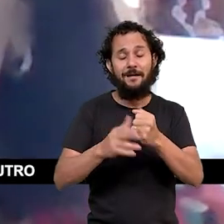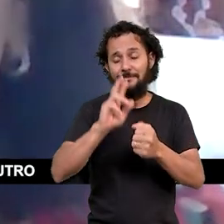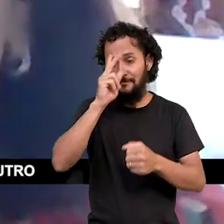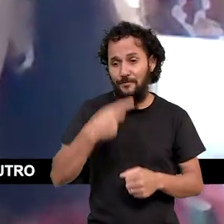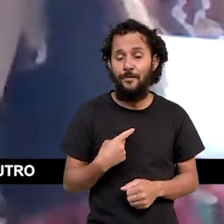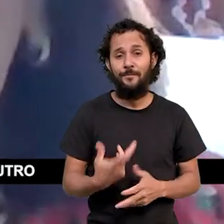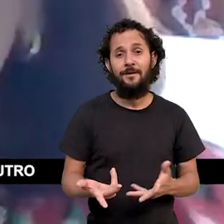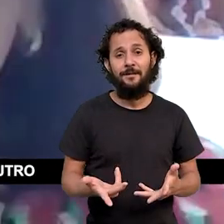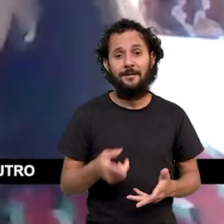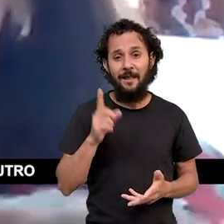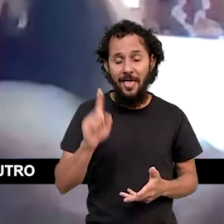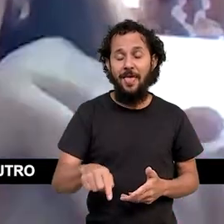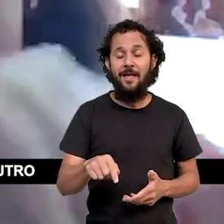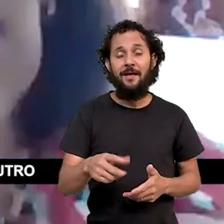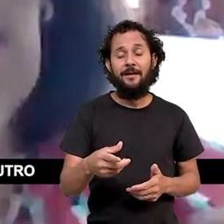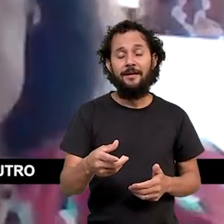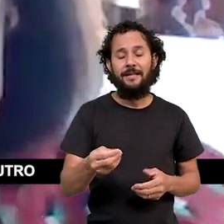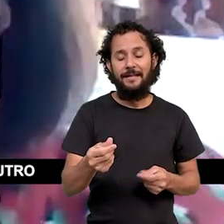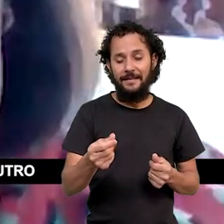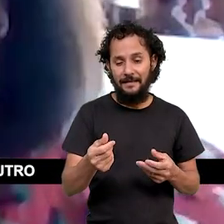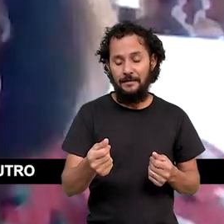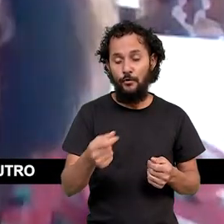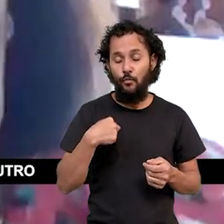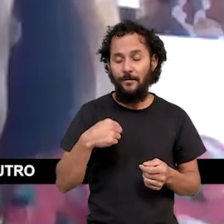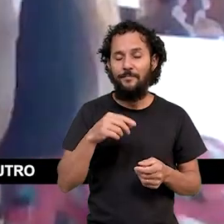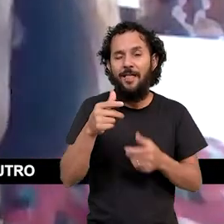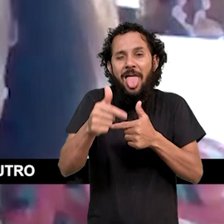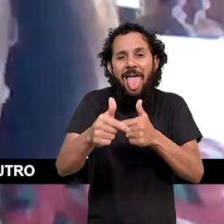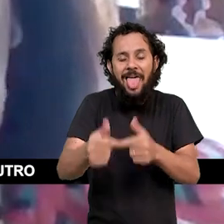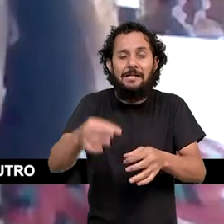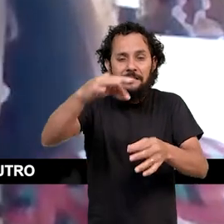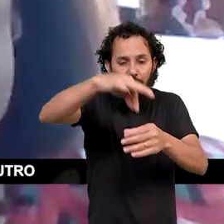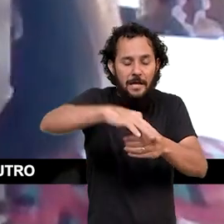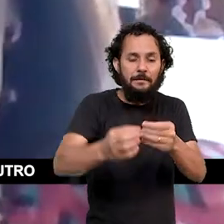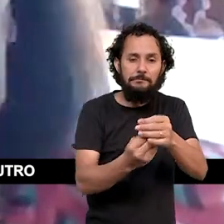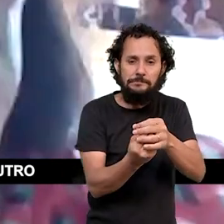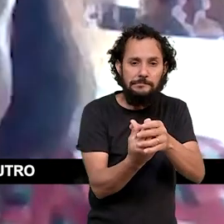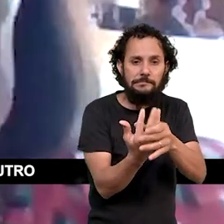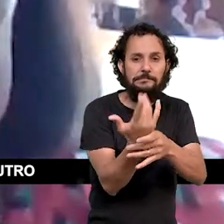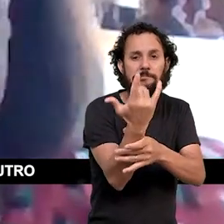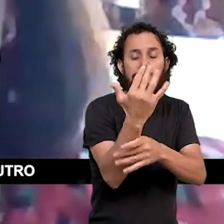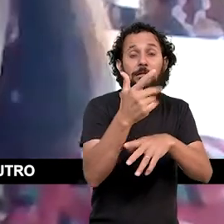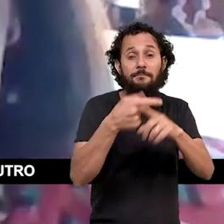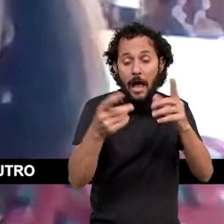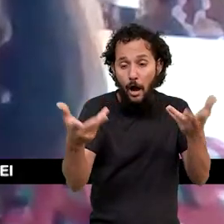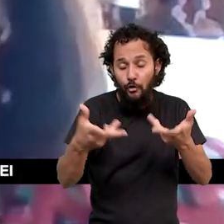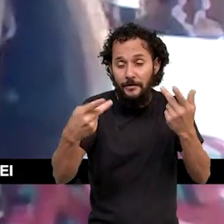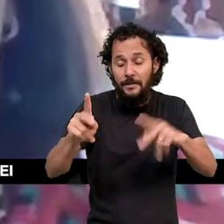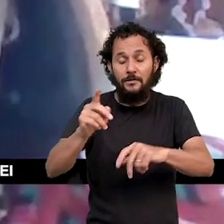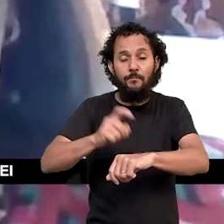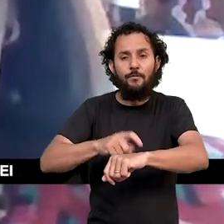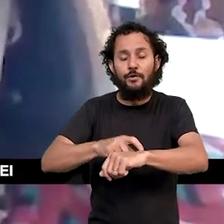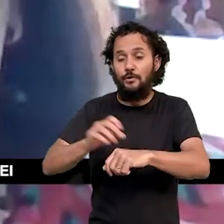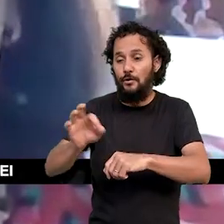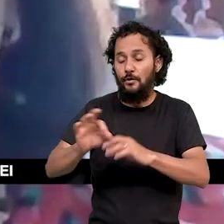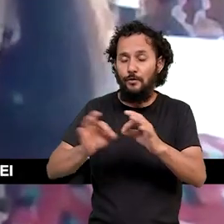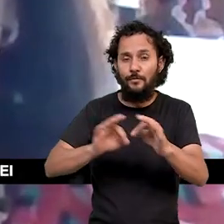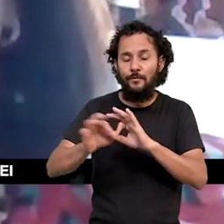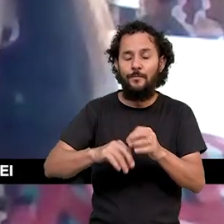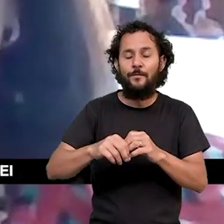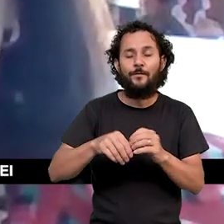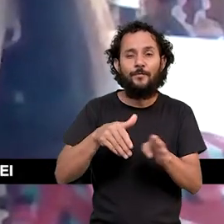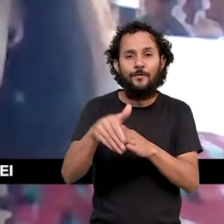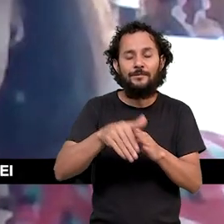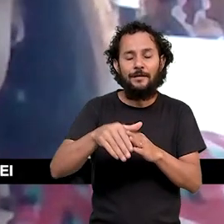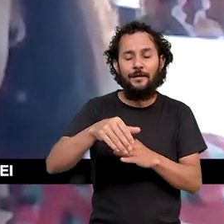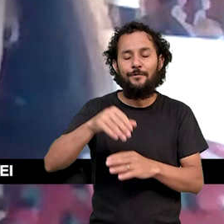da formação. Aquilo que se planta, aquilo que se constitui. Nós agora estamos num outro projeto do Conselho